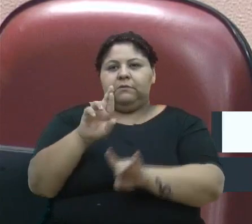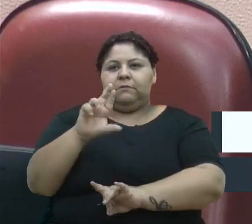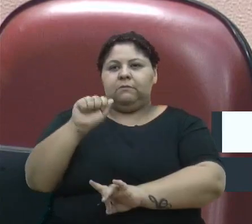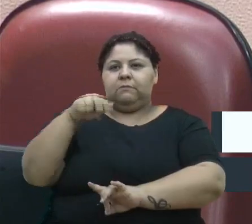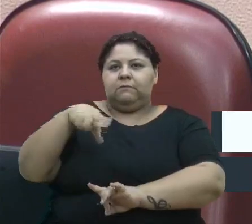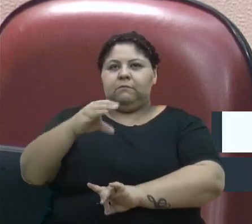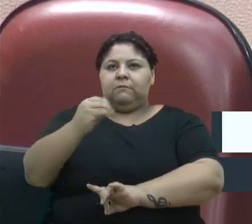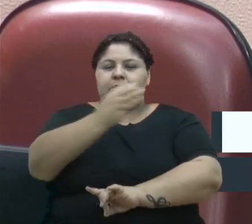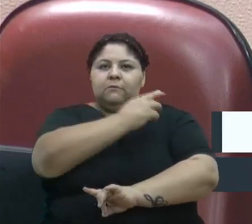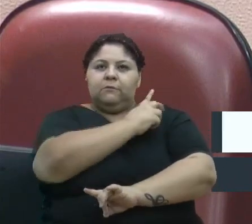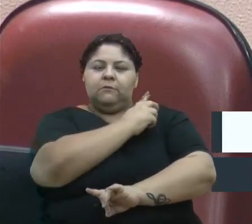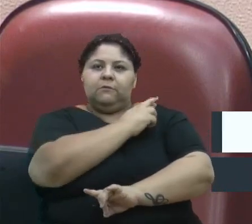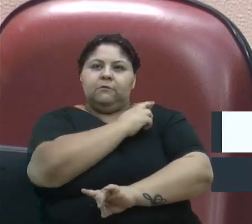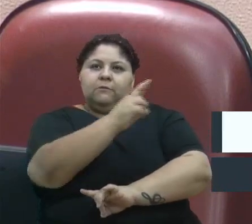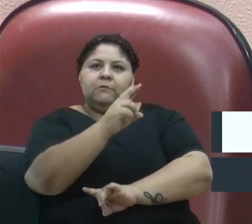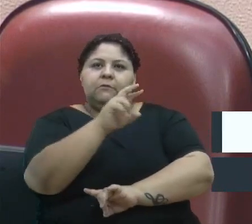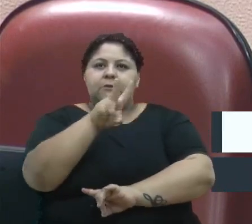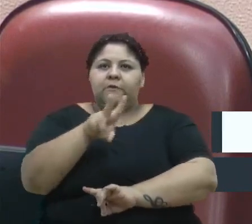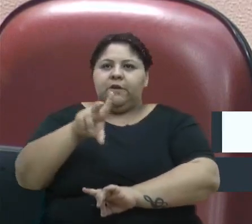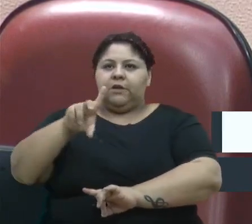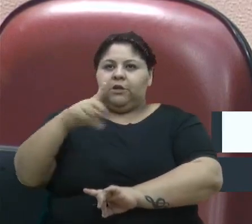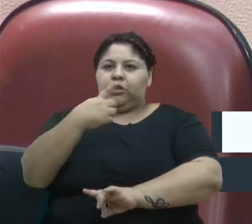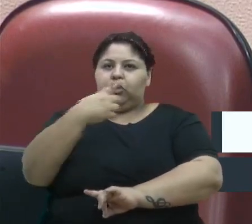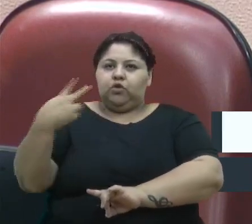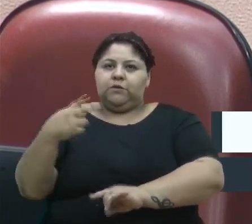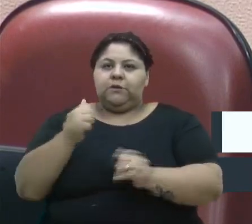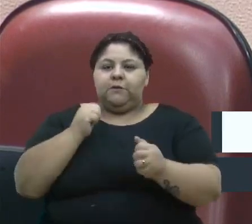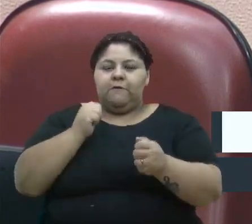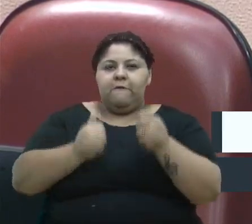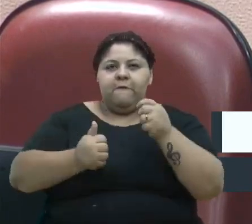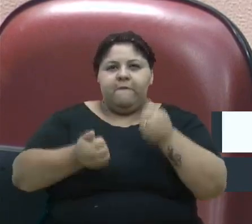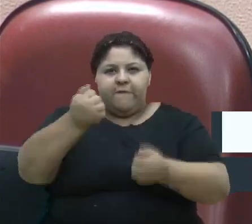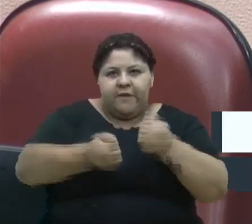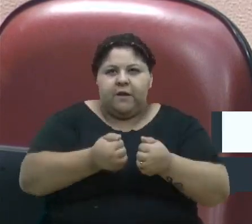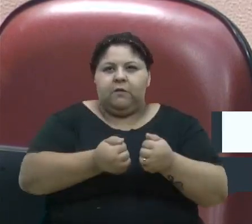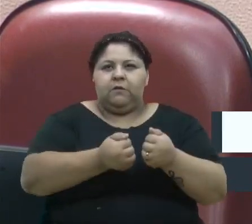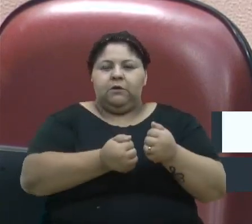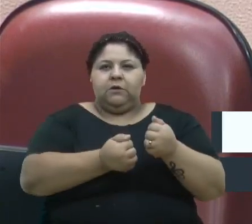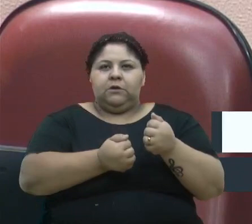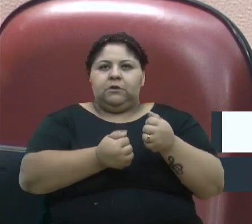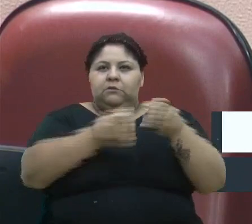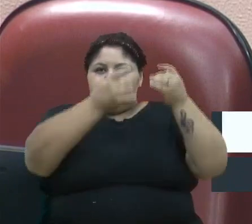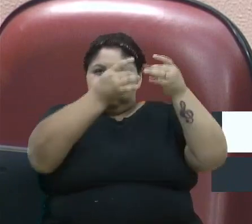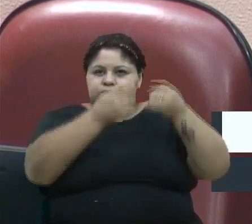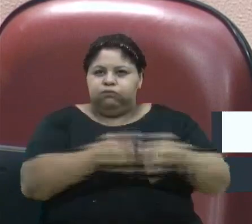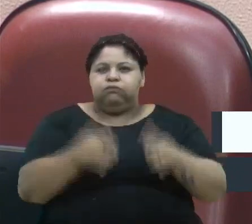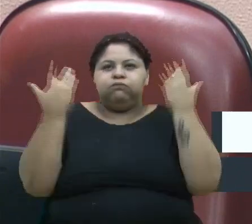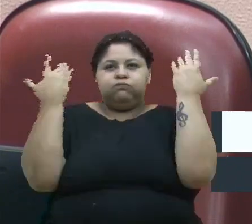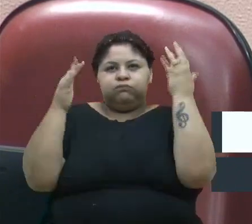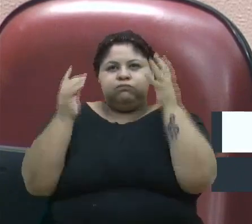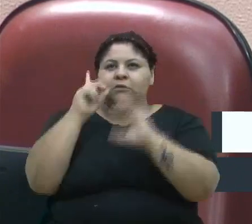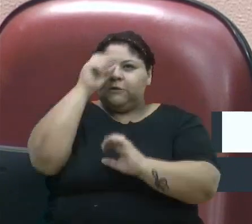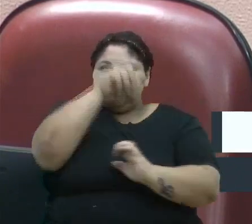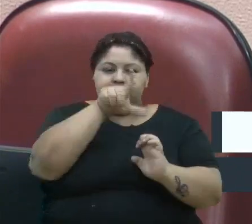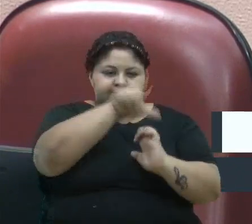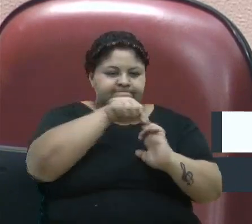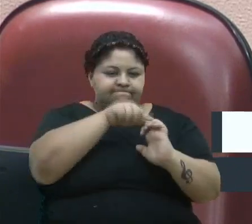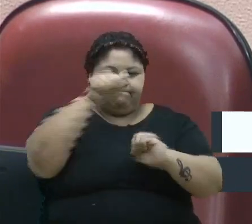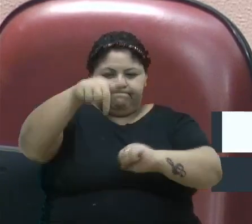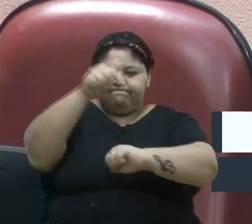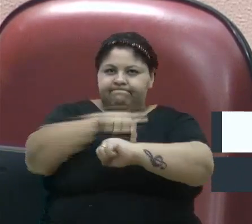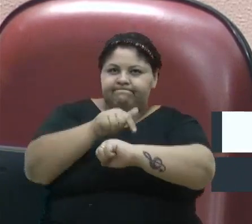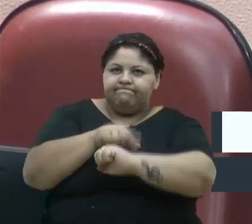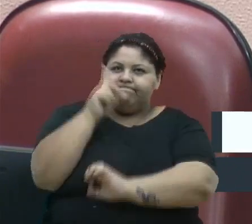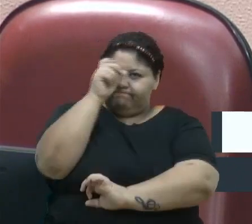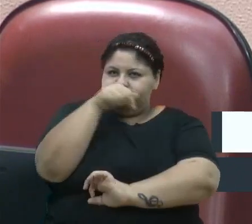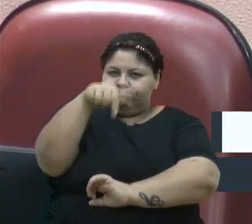a empresa V12 Veículos Especiais. Parabéns, e como é difícil empreender nesse momento tão difícil no